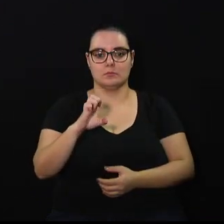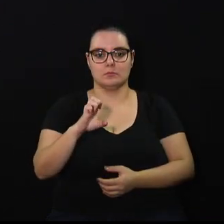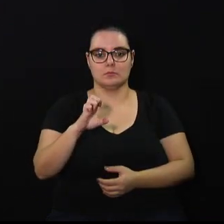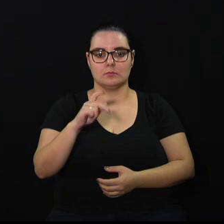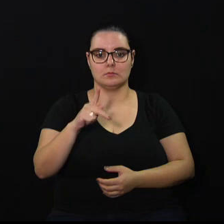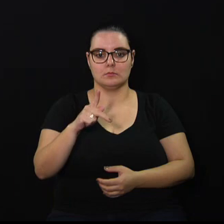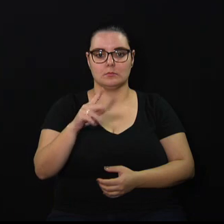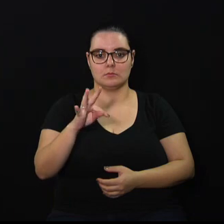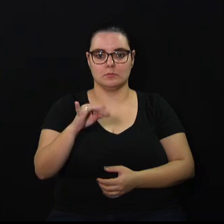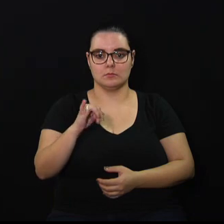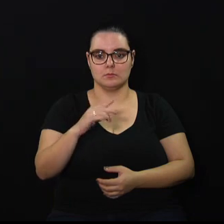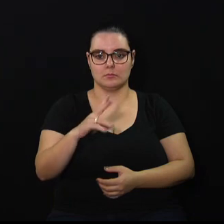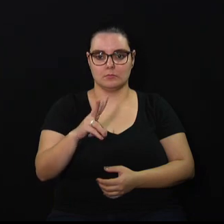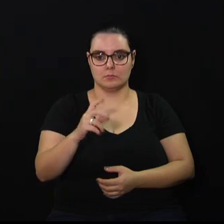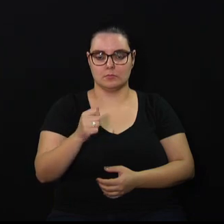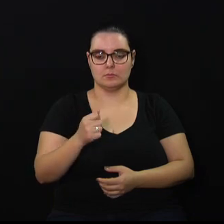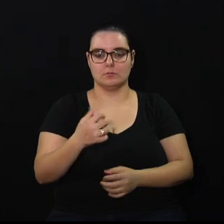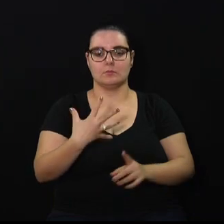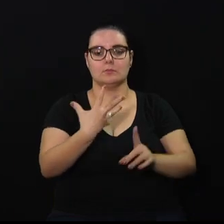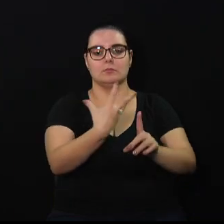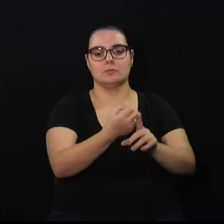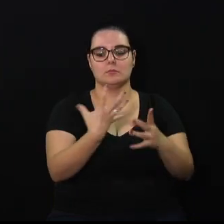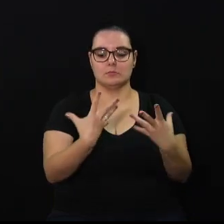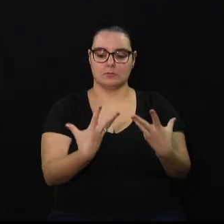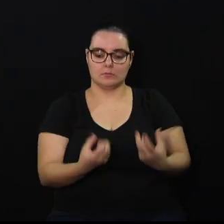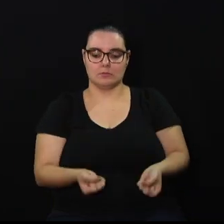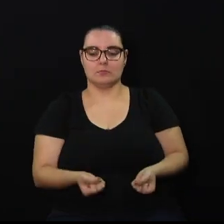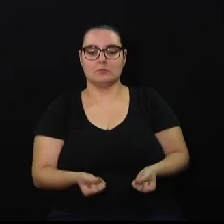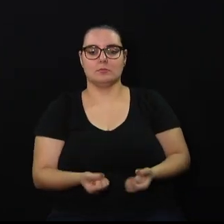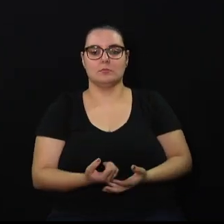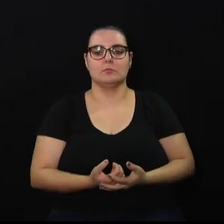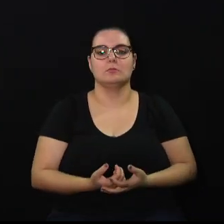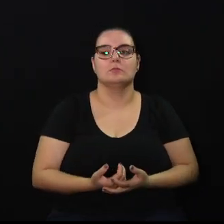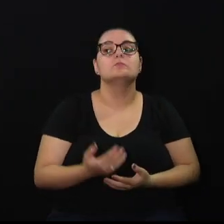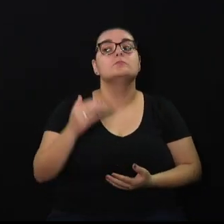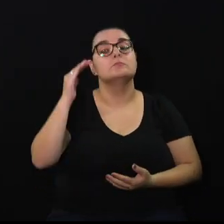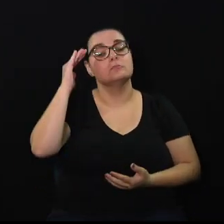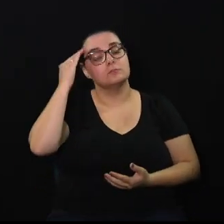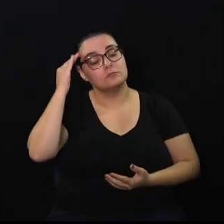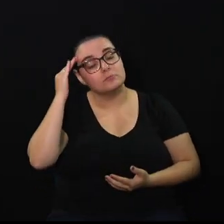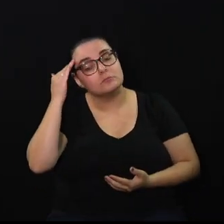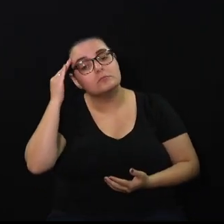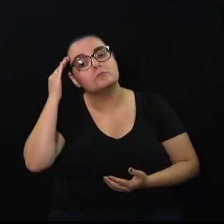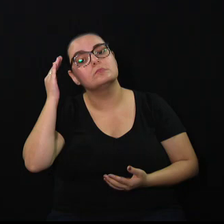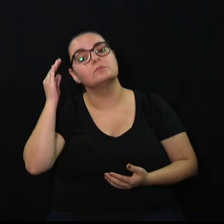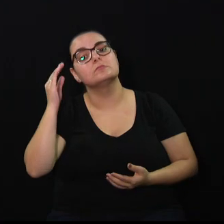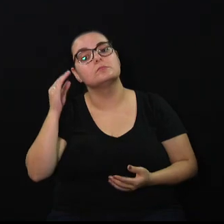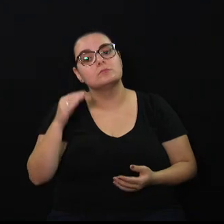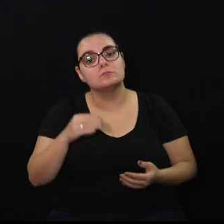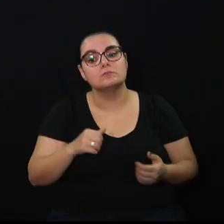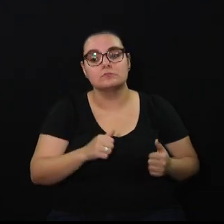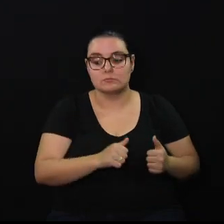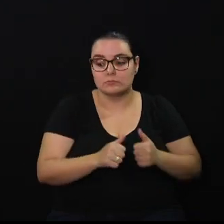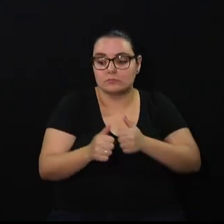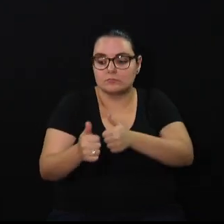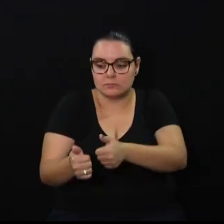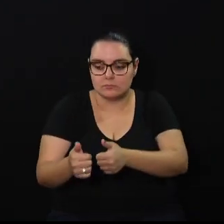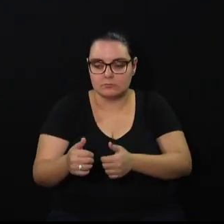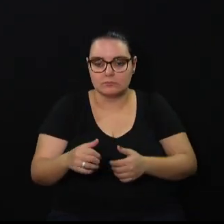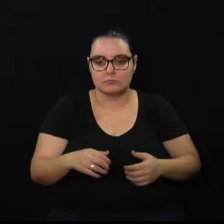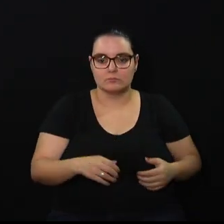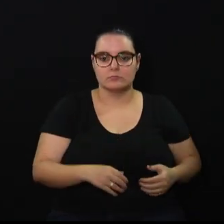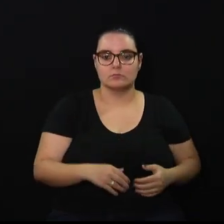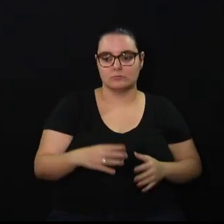formal de uma outra pessoa ea gente consegue entender aquela instrução ea gente consegue seguir aquela instrução